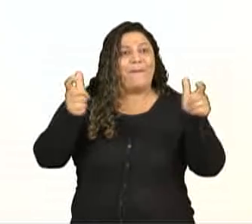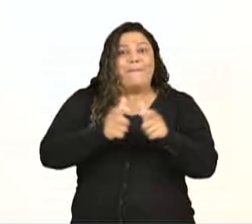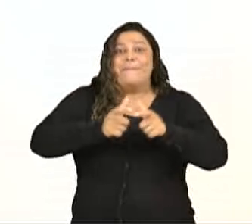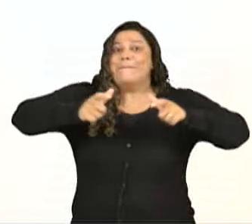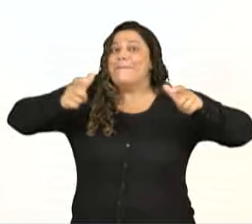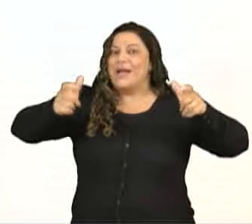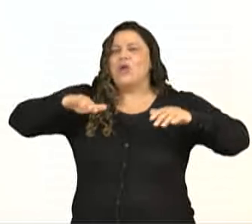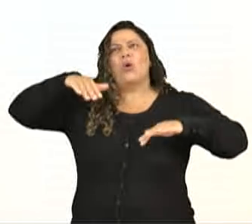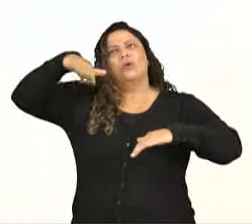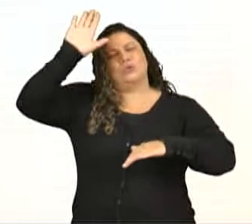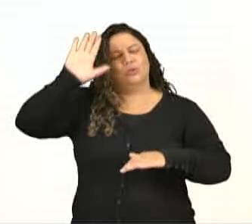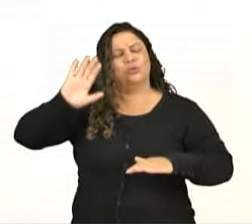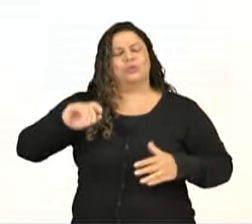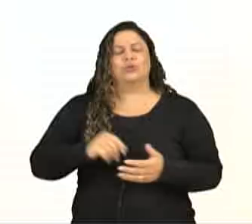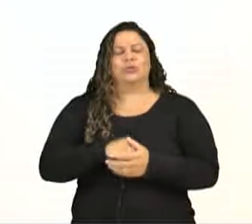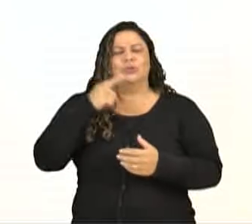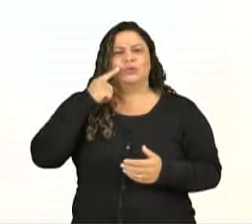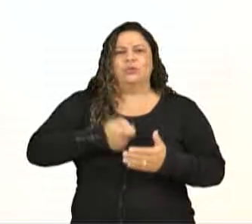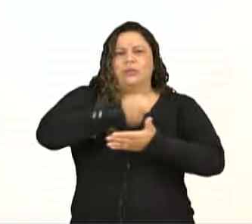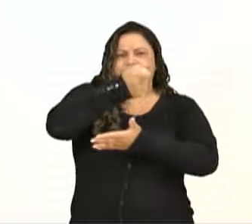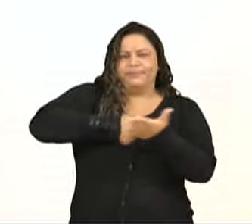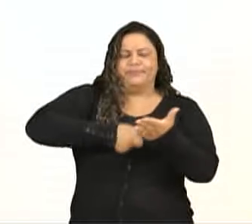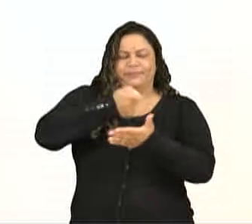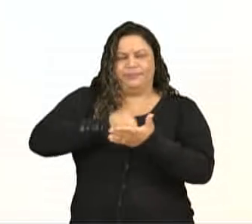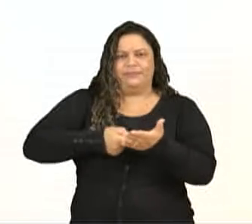é o maior já registrado, diz relatório.